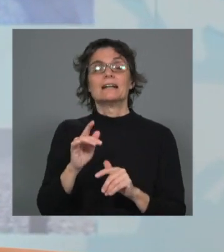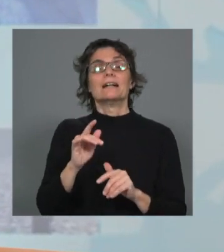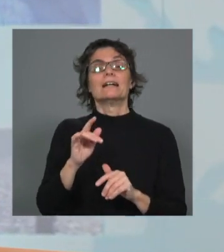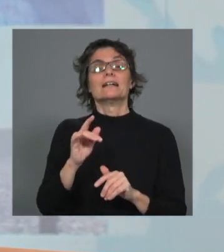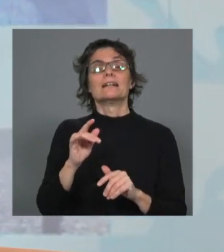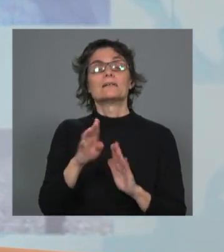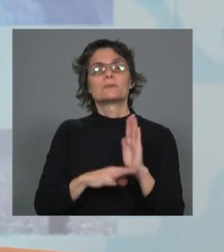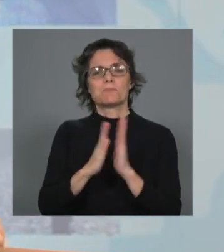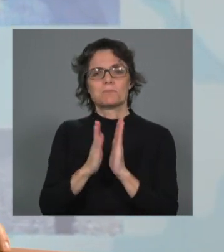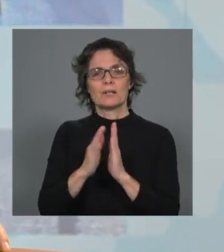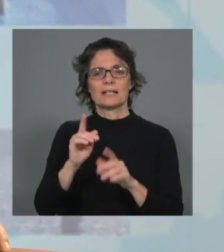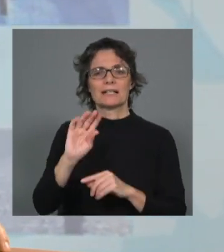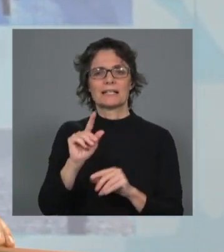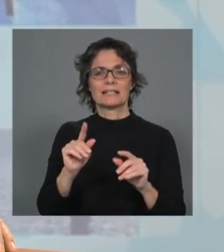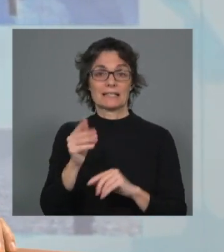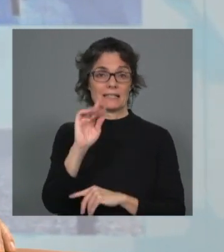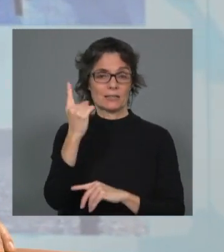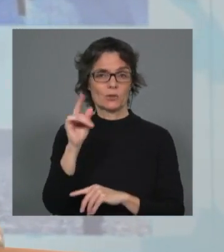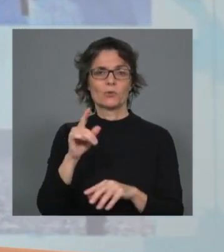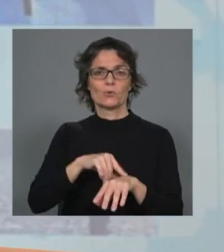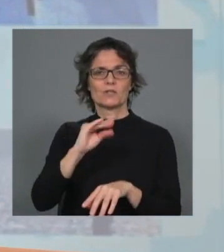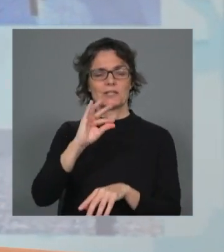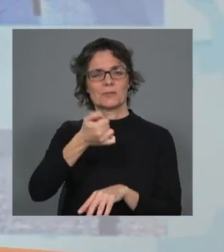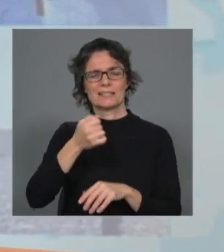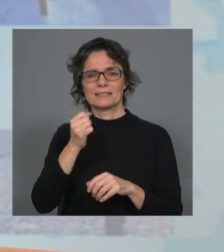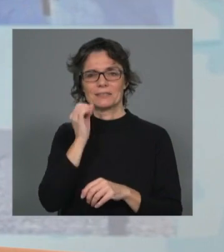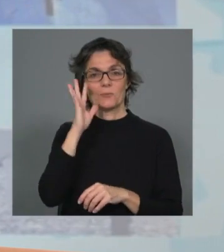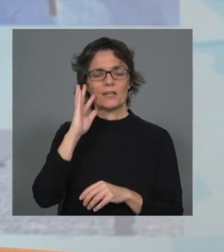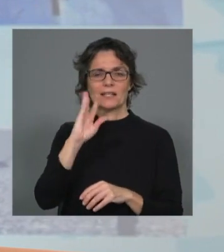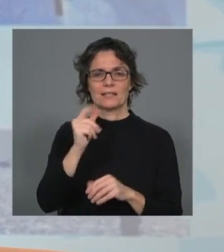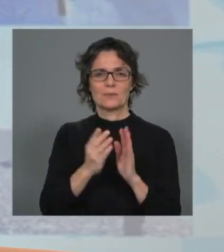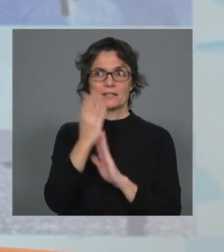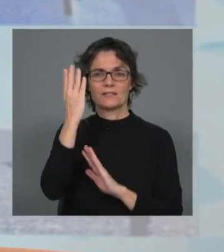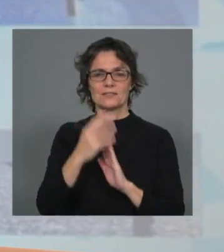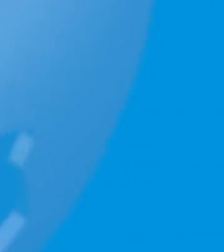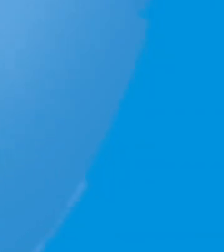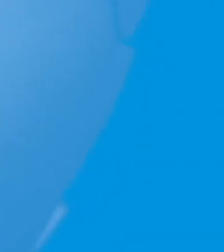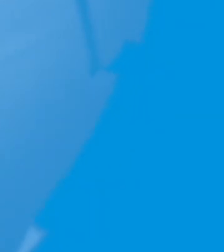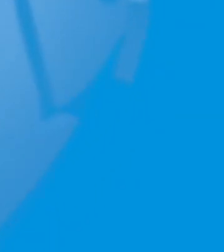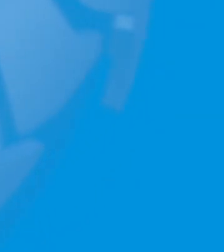Antena 1, pelas 22h45. Tenha então uma ótima tarde e até amanhã, se Deus quiser.